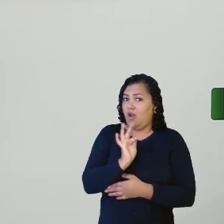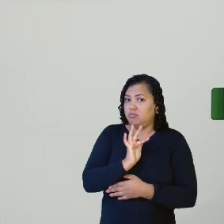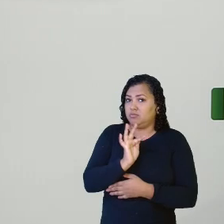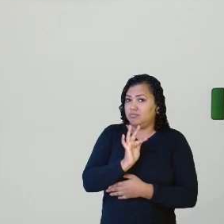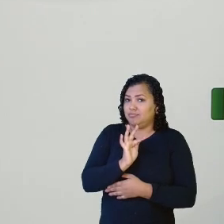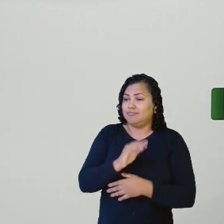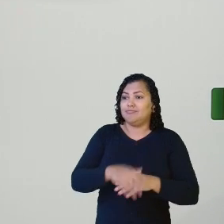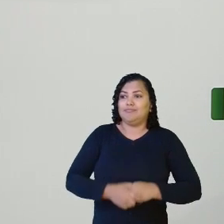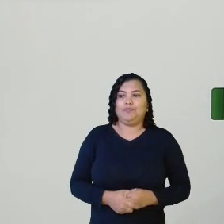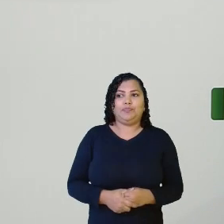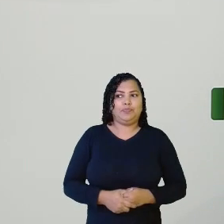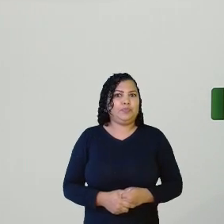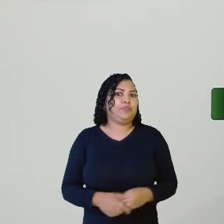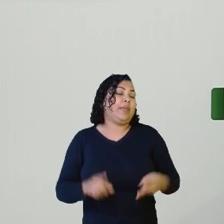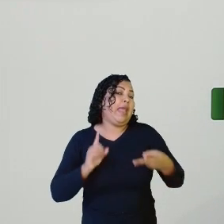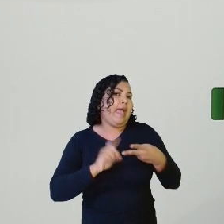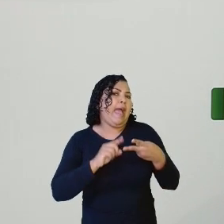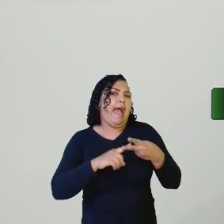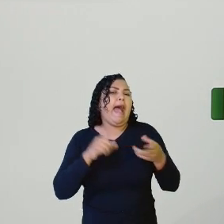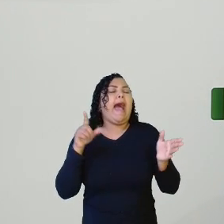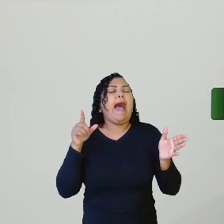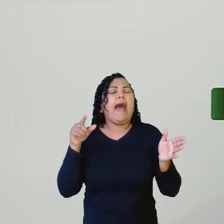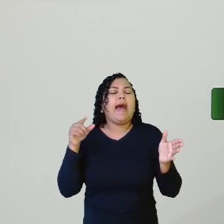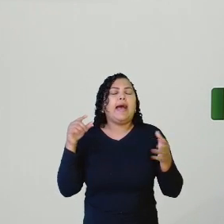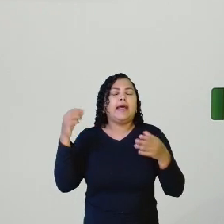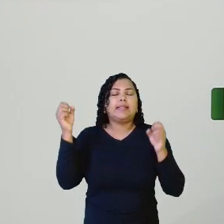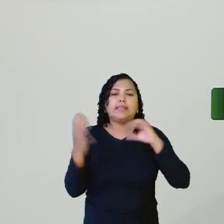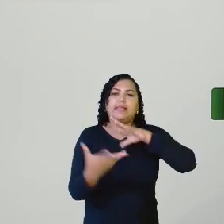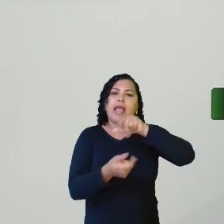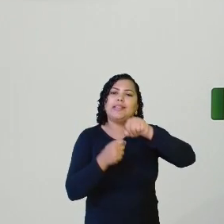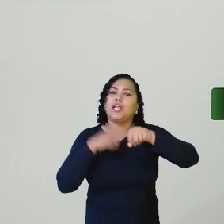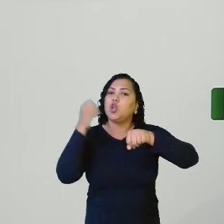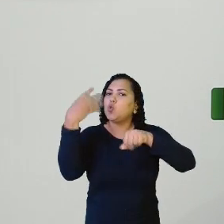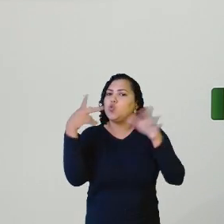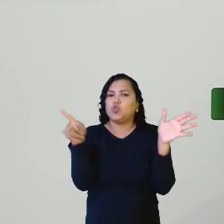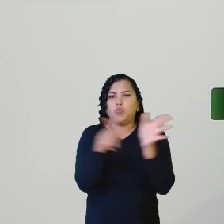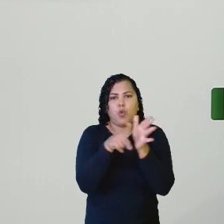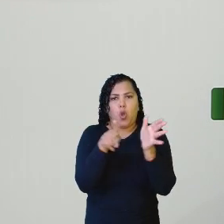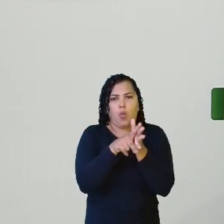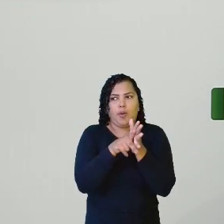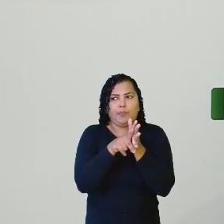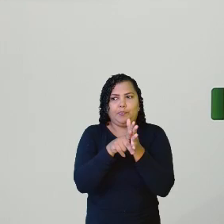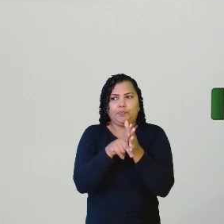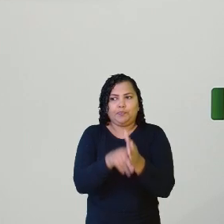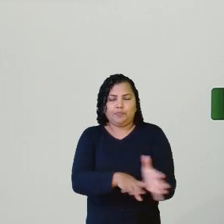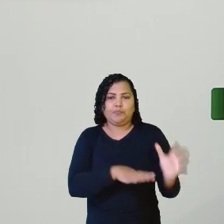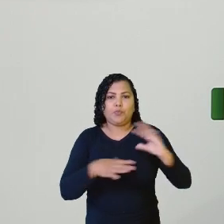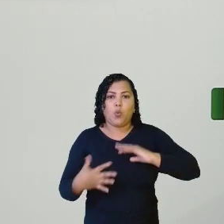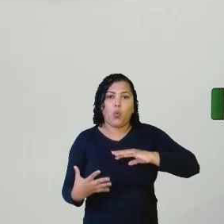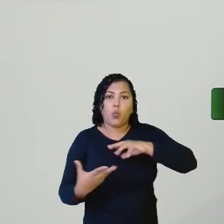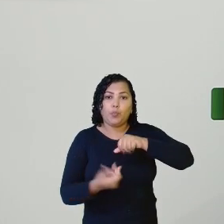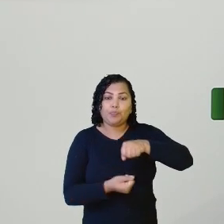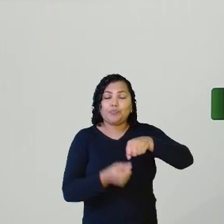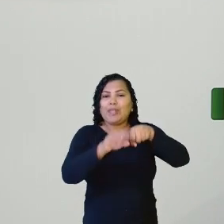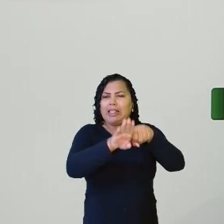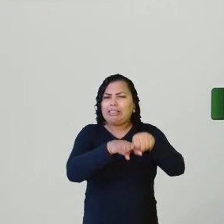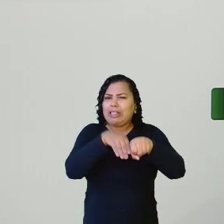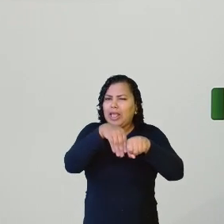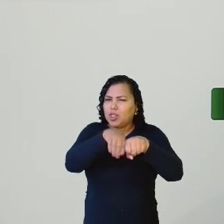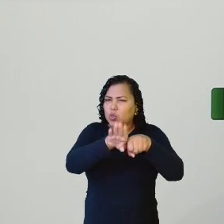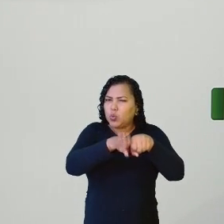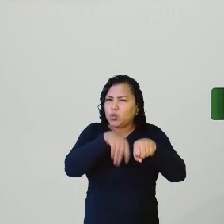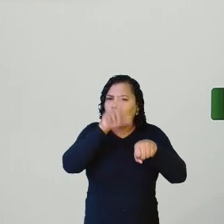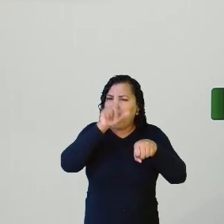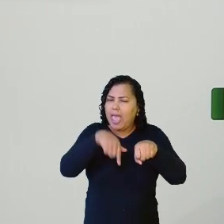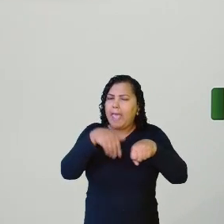tem luz própria. Verdadeiro ou falso? Netuno é o planeta mais próximo ao Sol. Será que é verdadeiro ou